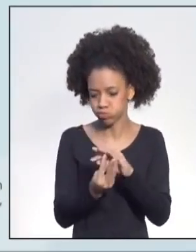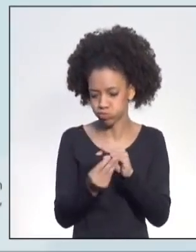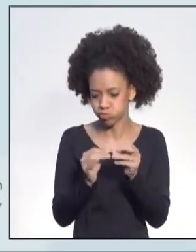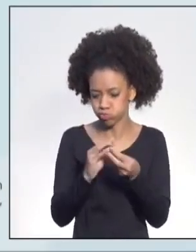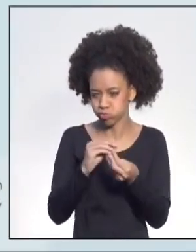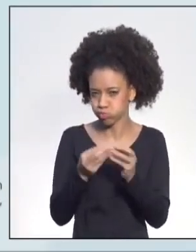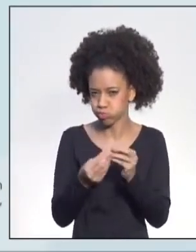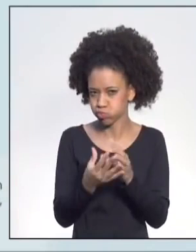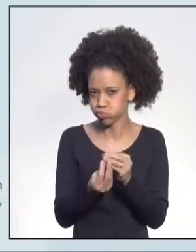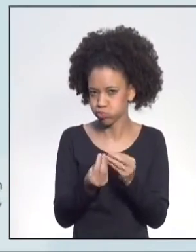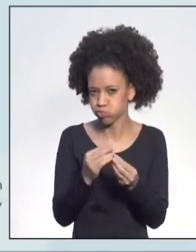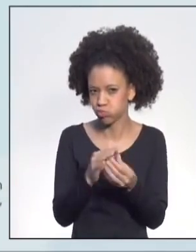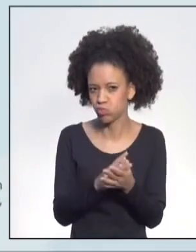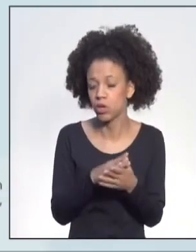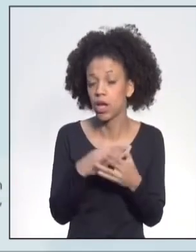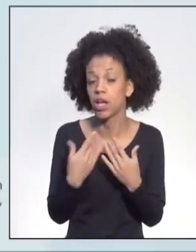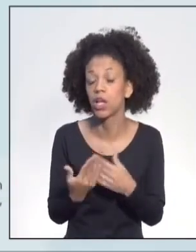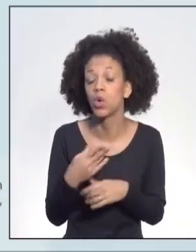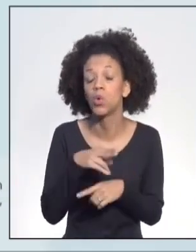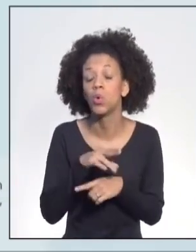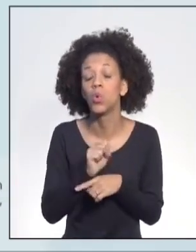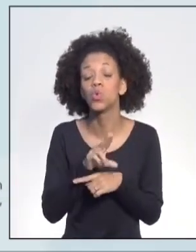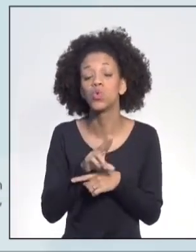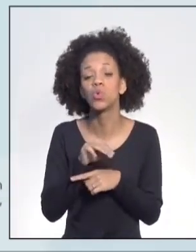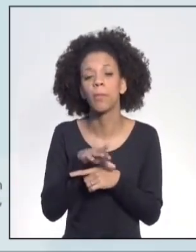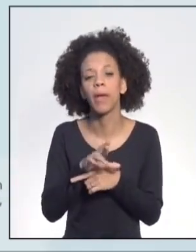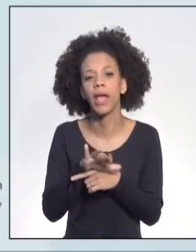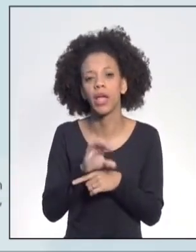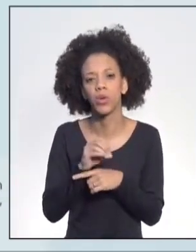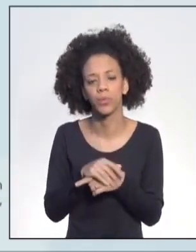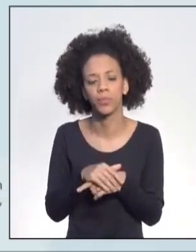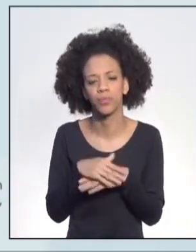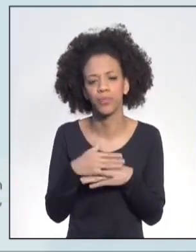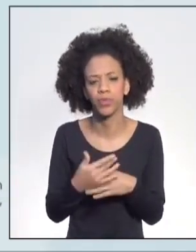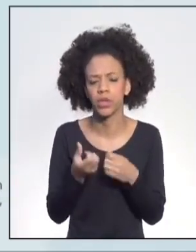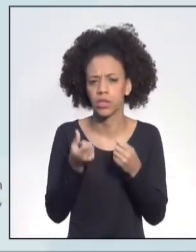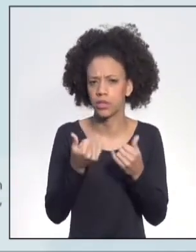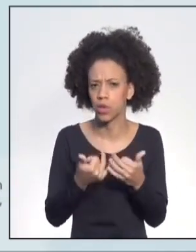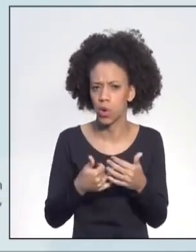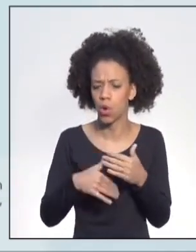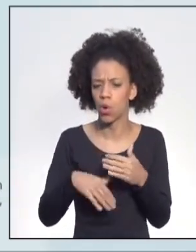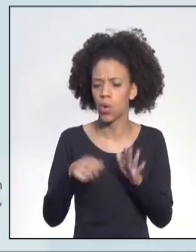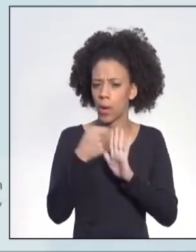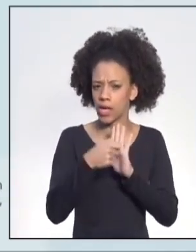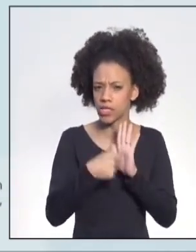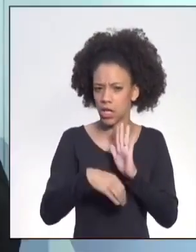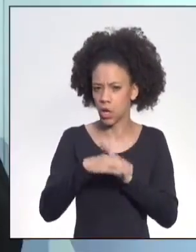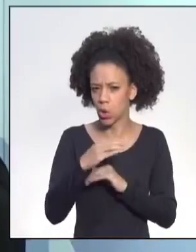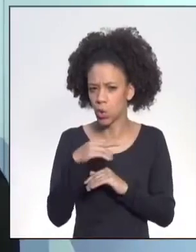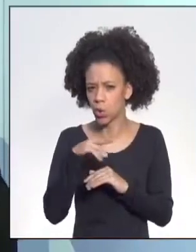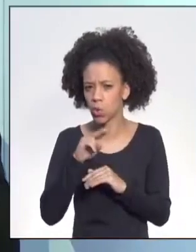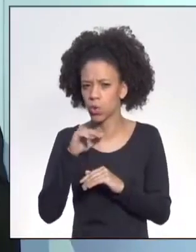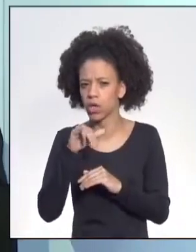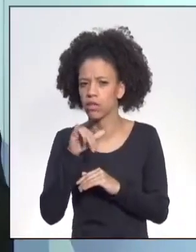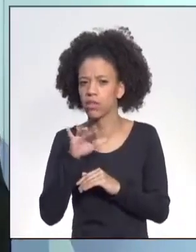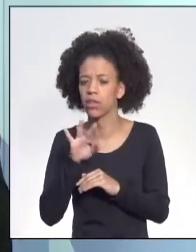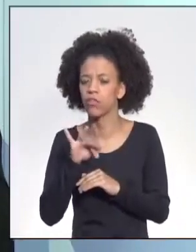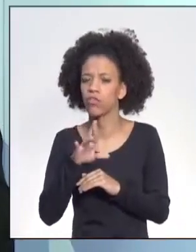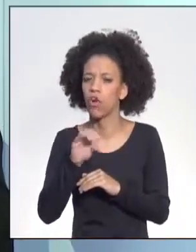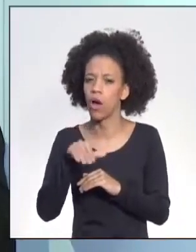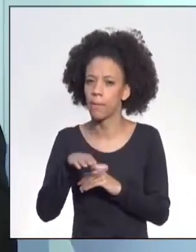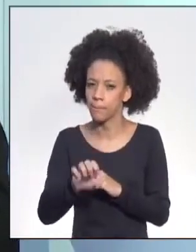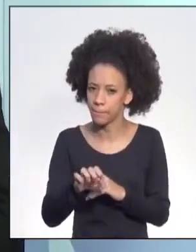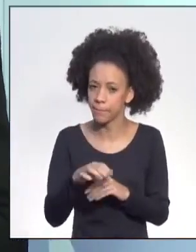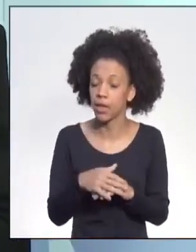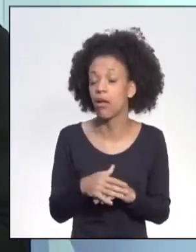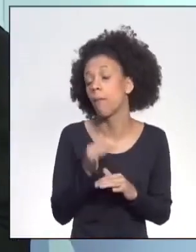barro. E os sumérios, quando nós falamos que é uma escrita cuneiforme, uma forma de cunha, nós podemos